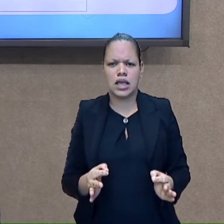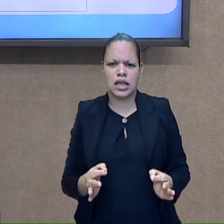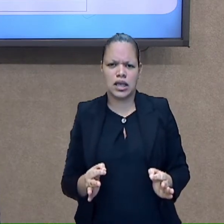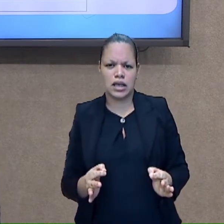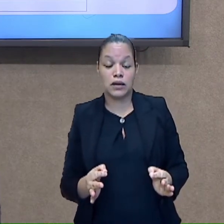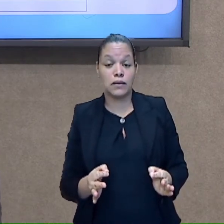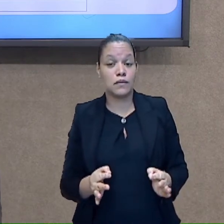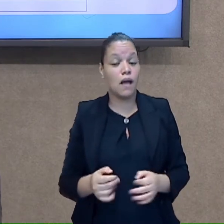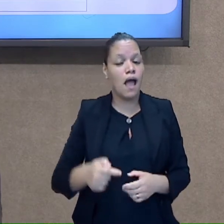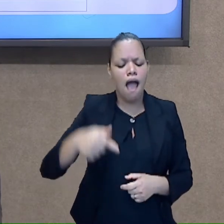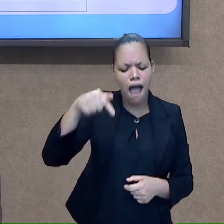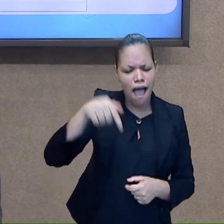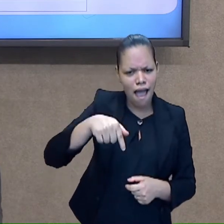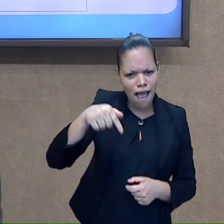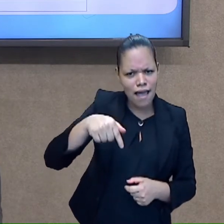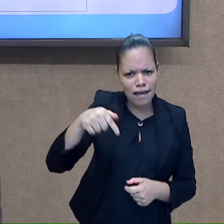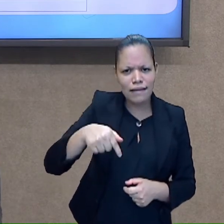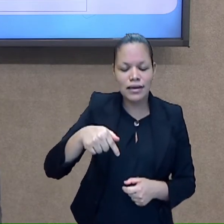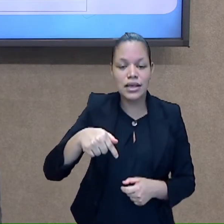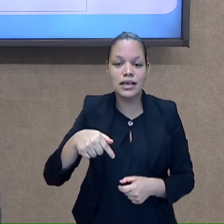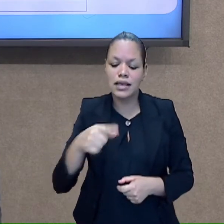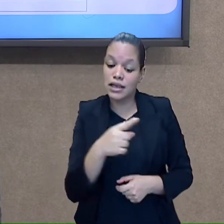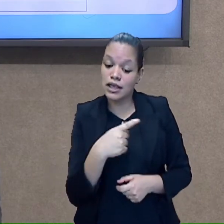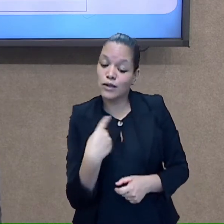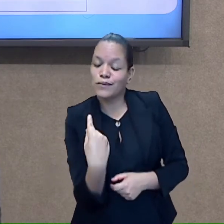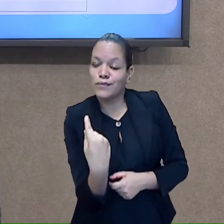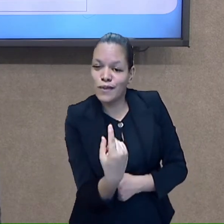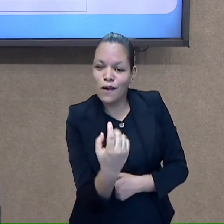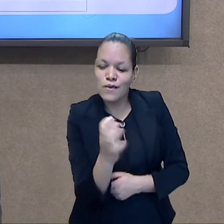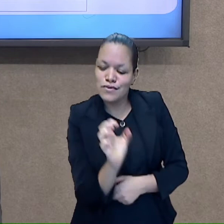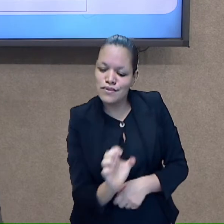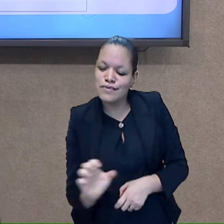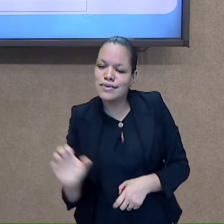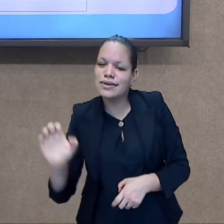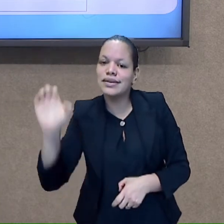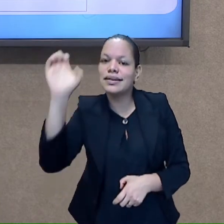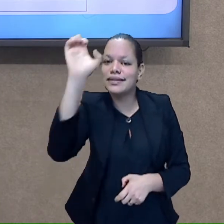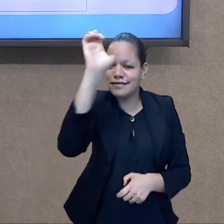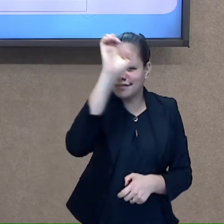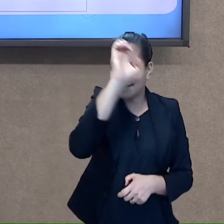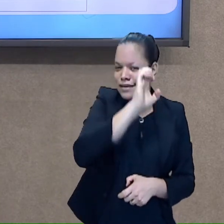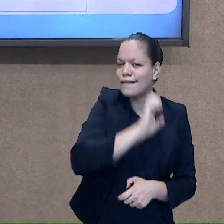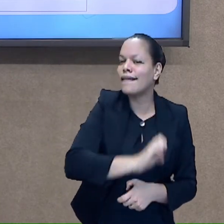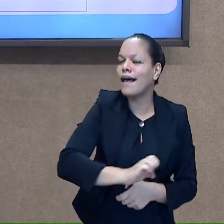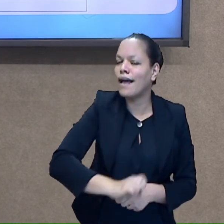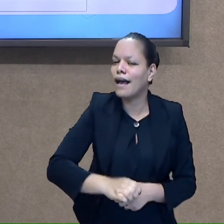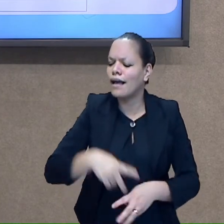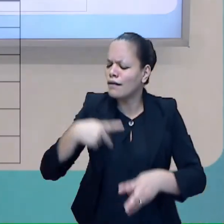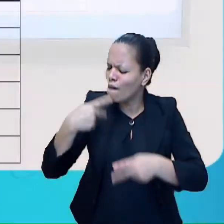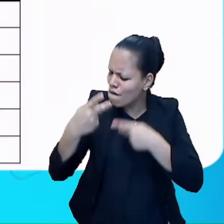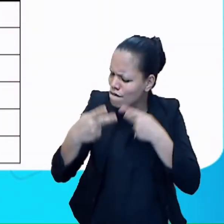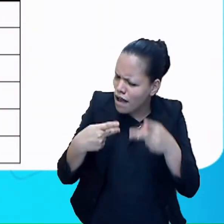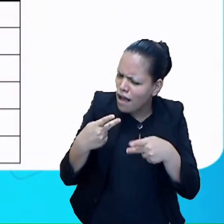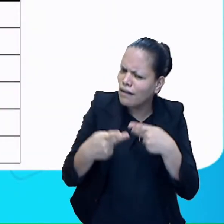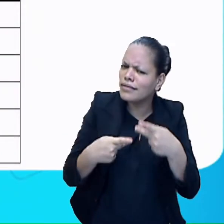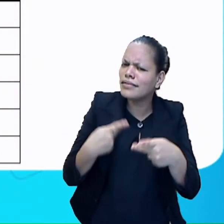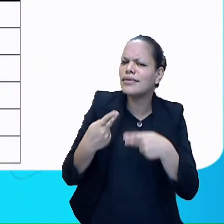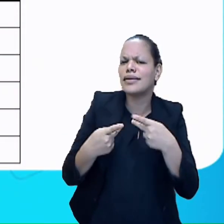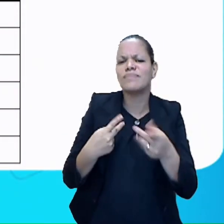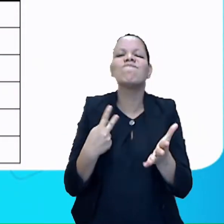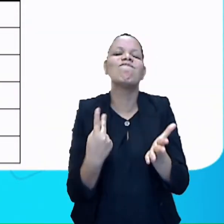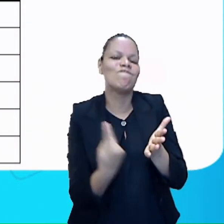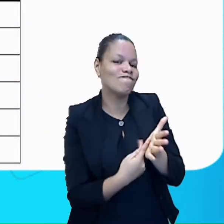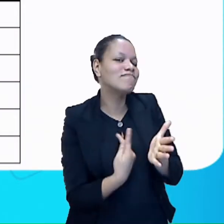falar, a gente tira a letra D e a gente fala falando. E é justamente isso aqui, ó, estrela.